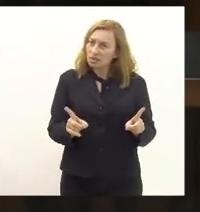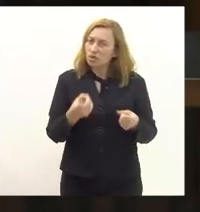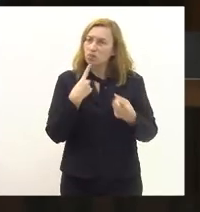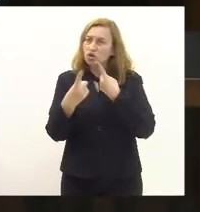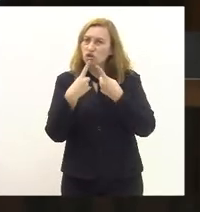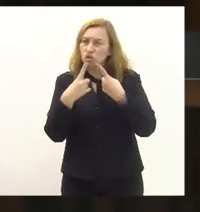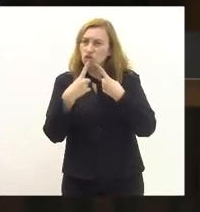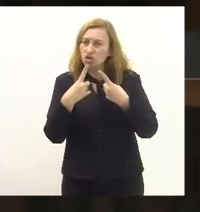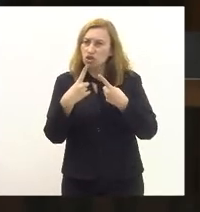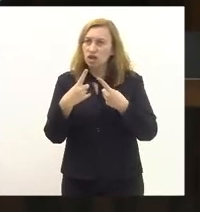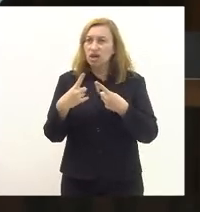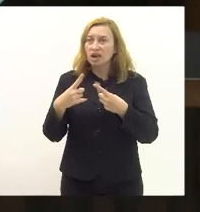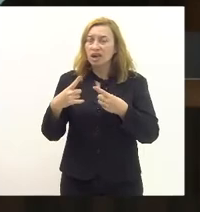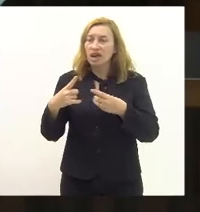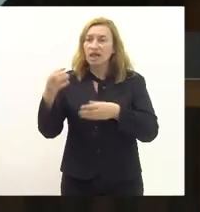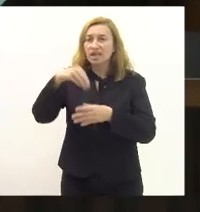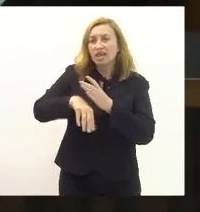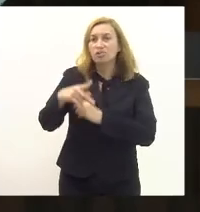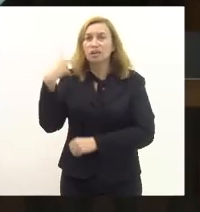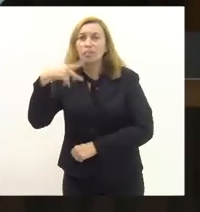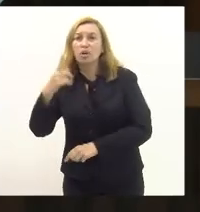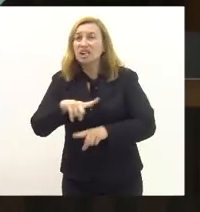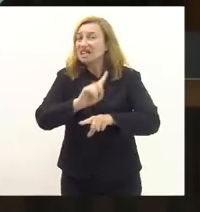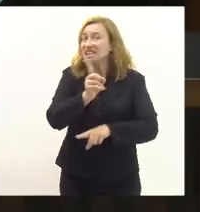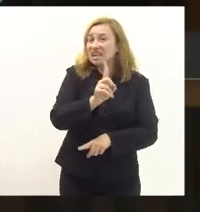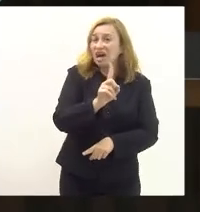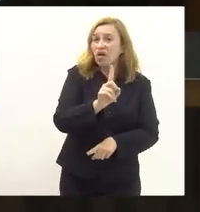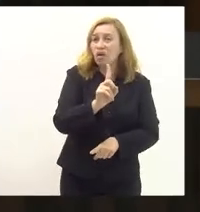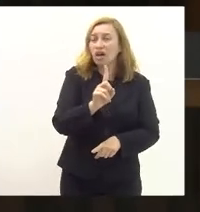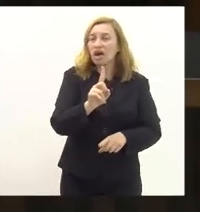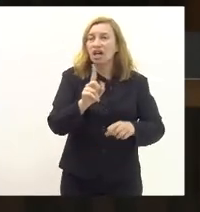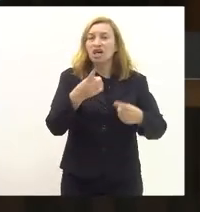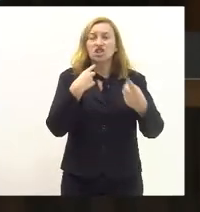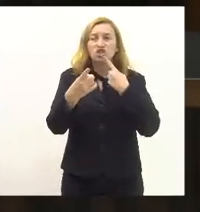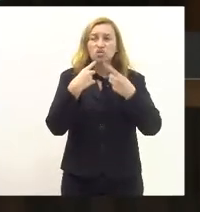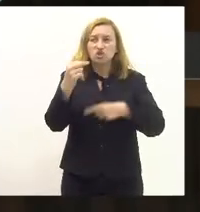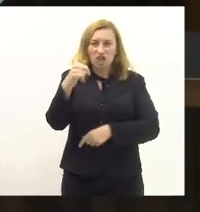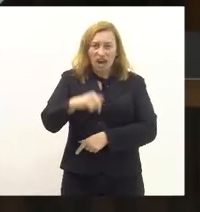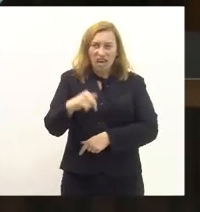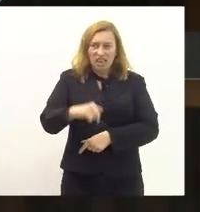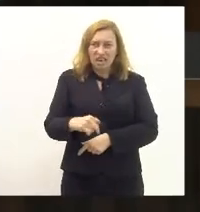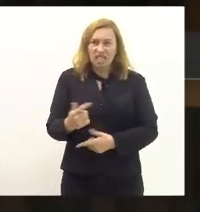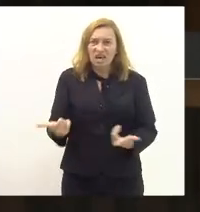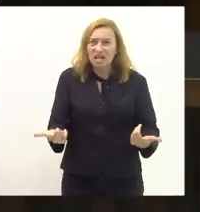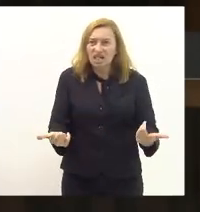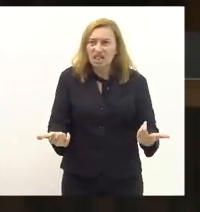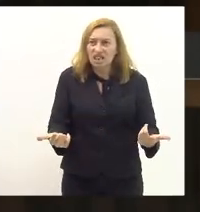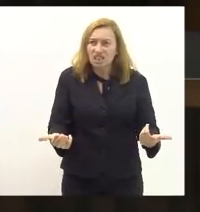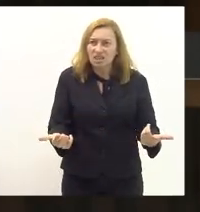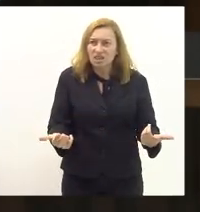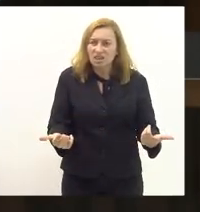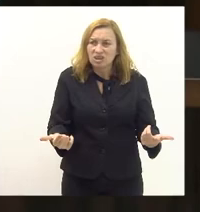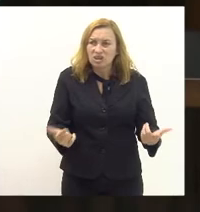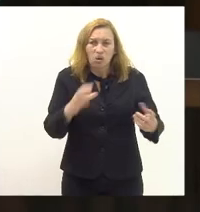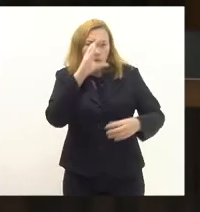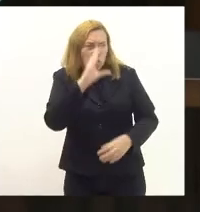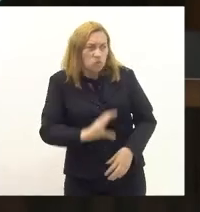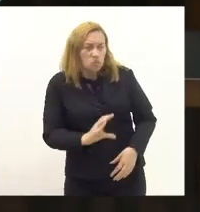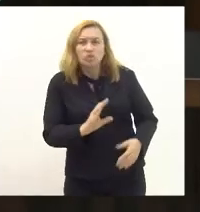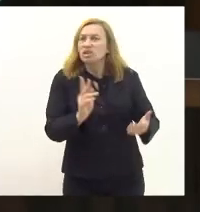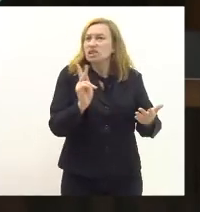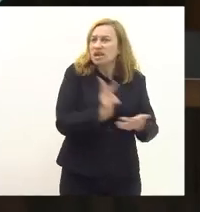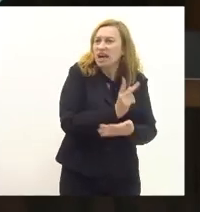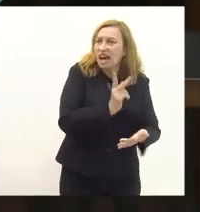na política, nós não vamos discutir nesse território, né, das condutas ilegais